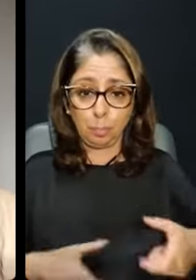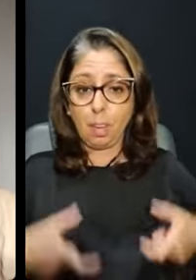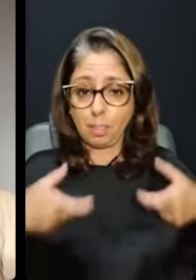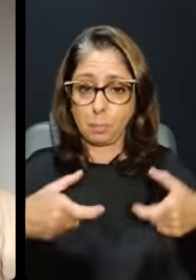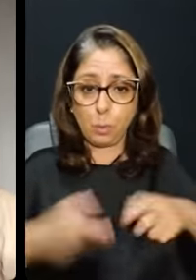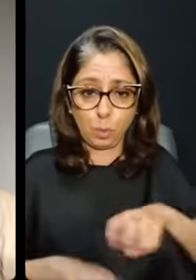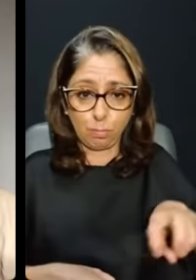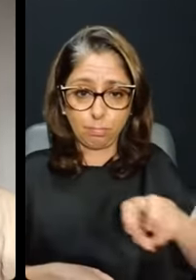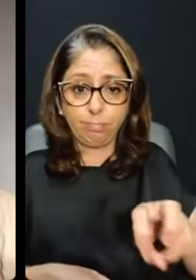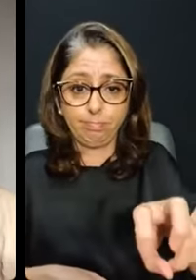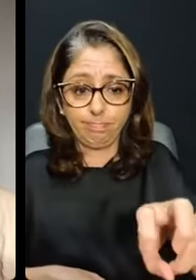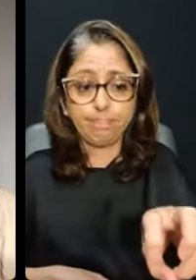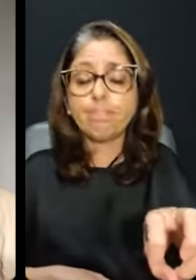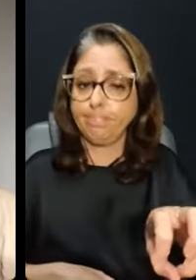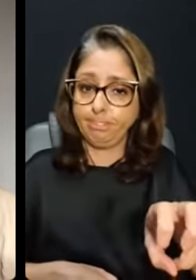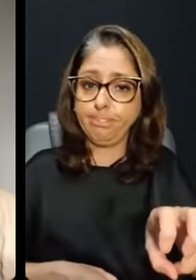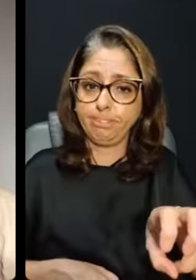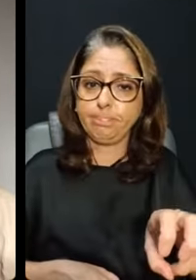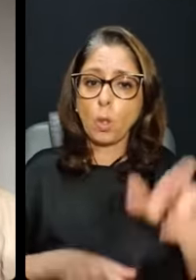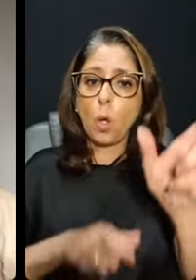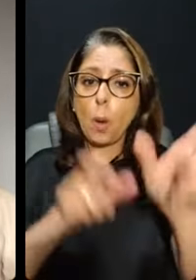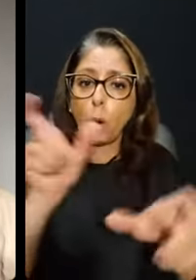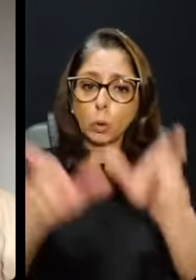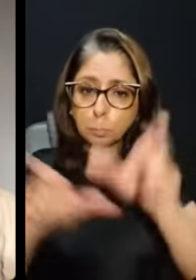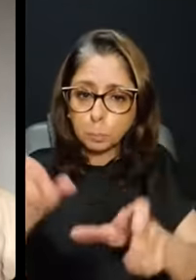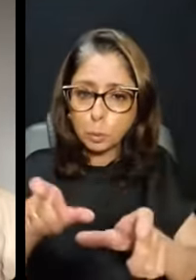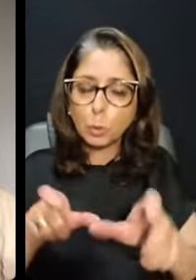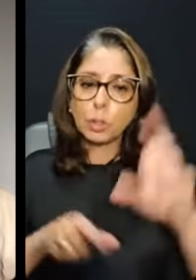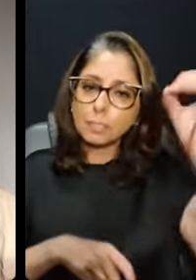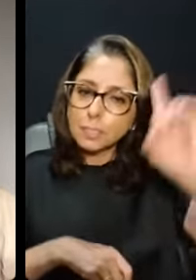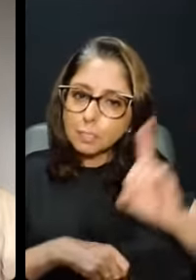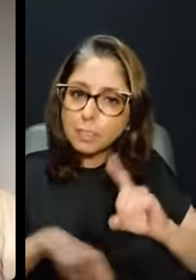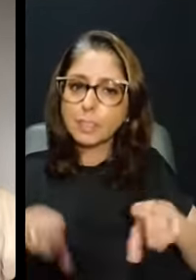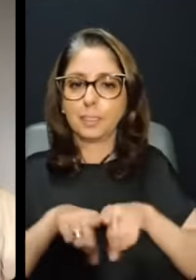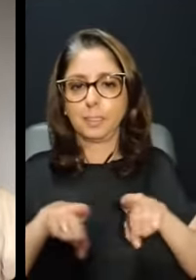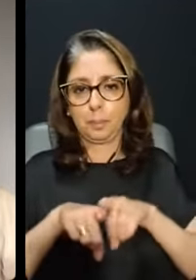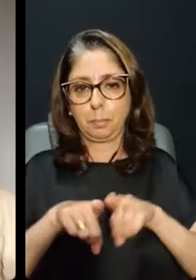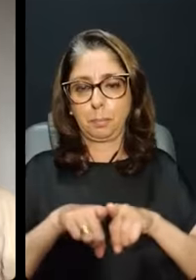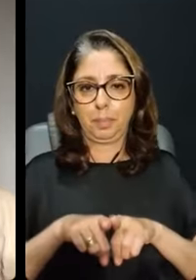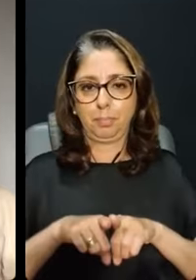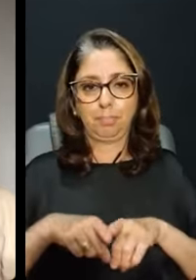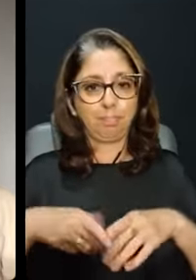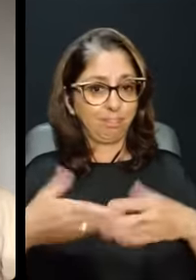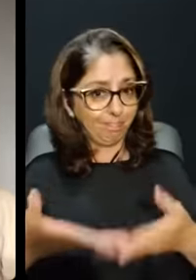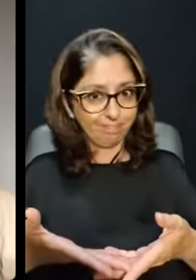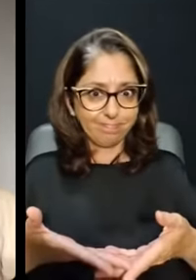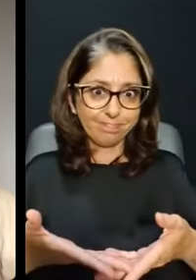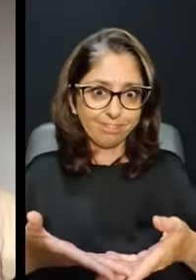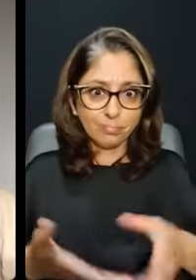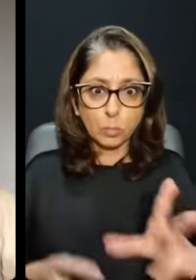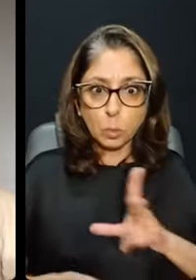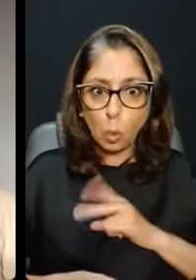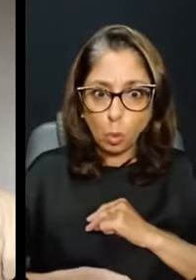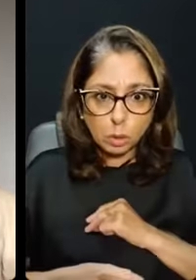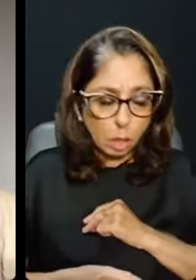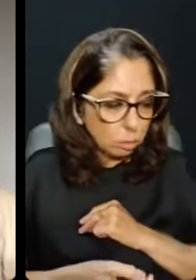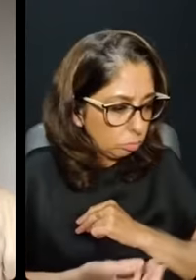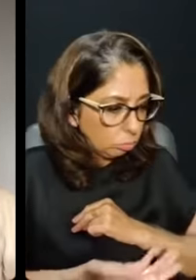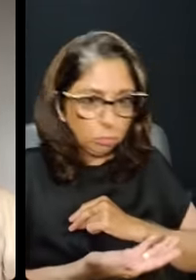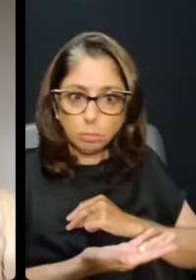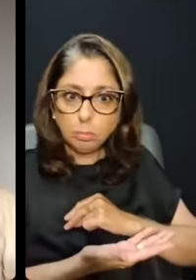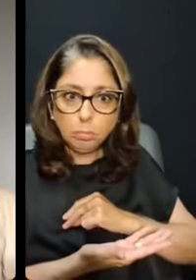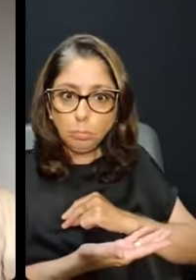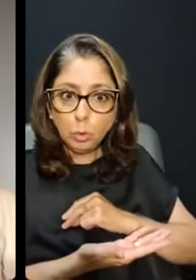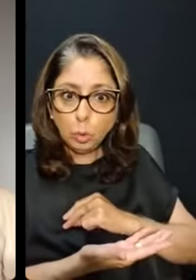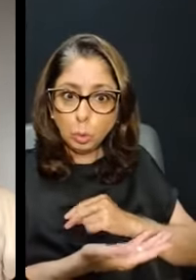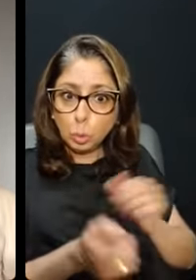deficiências, a gente começa a perceber assim, nossa, está muito mais perto do que a gente imaginava, e a gente pode